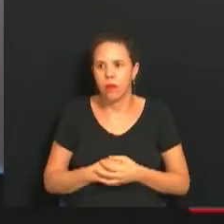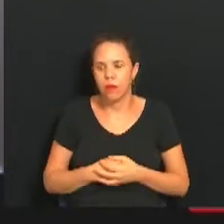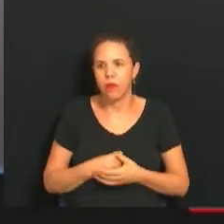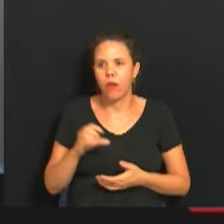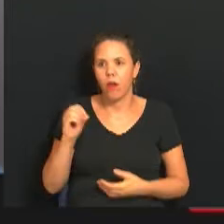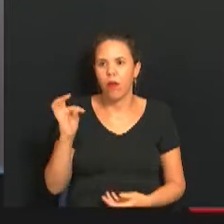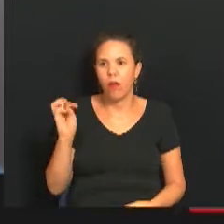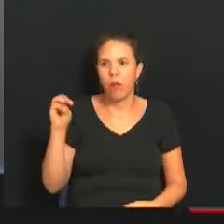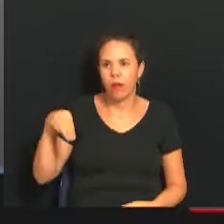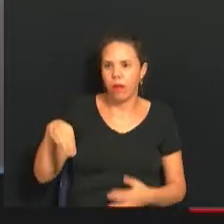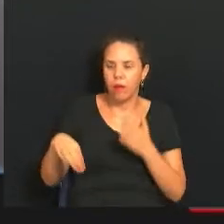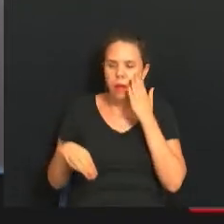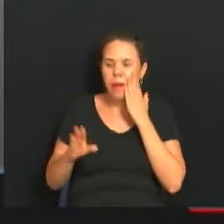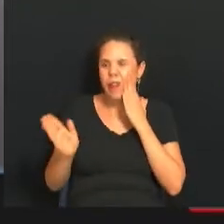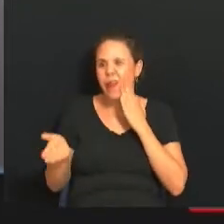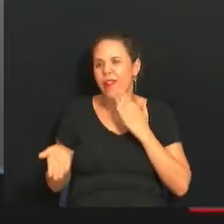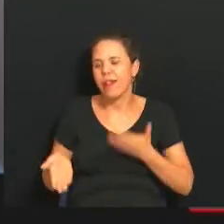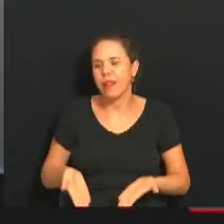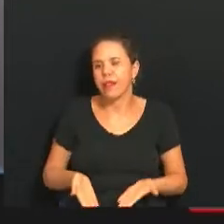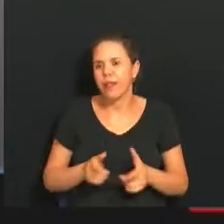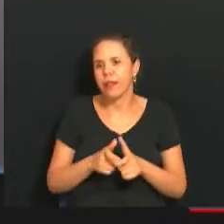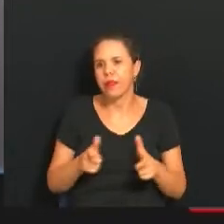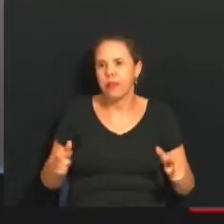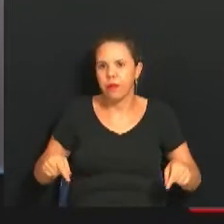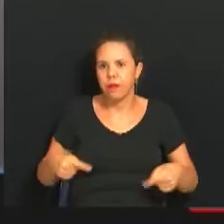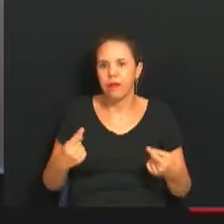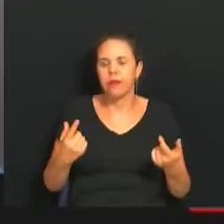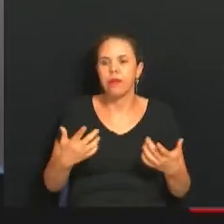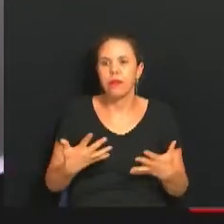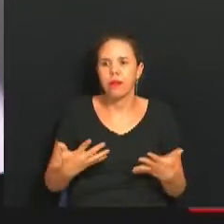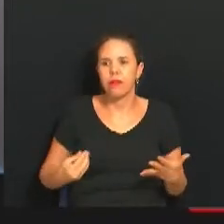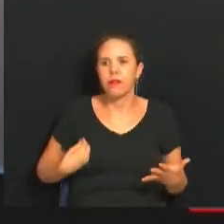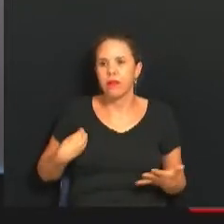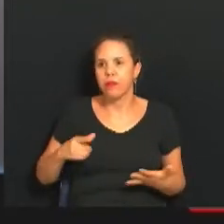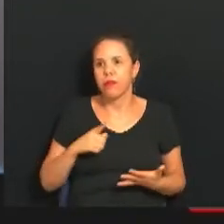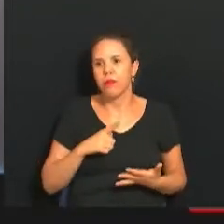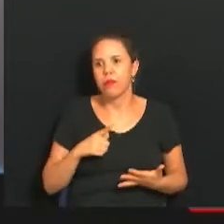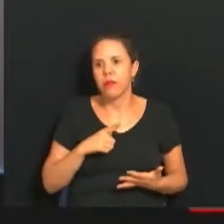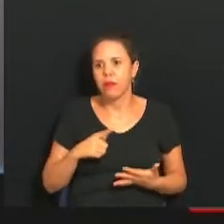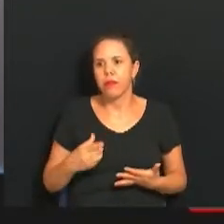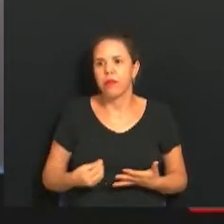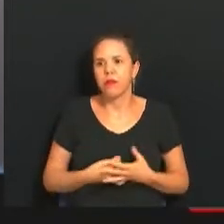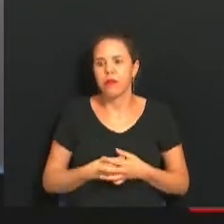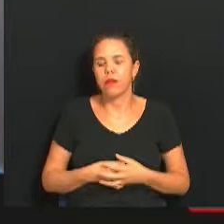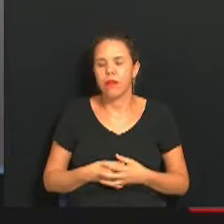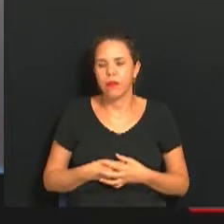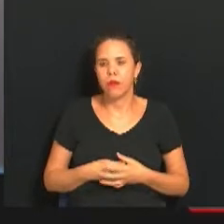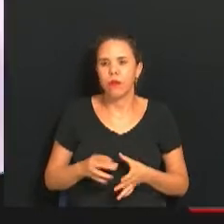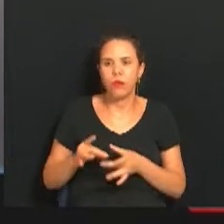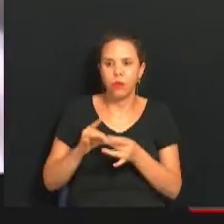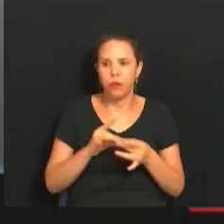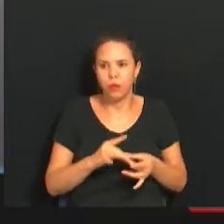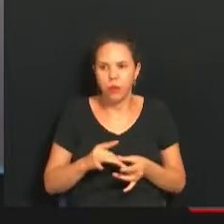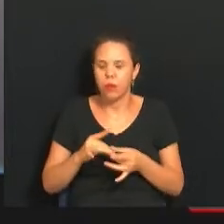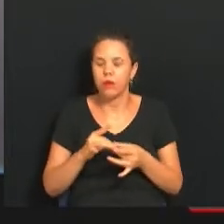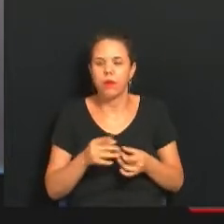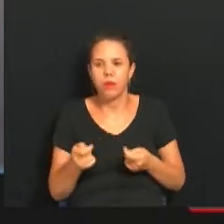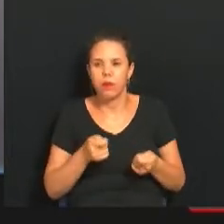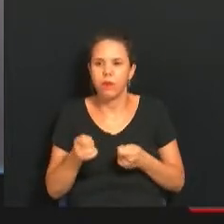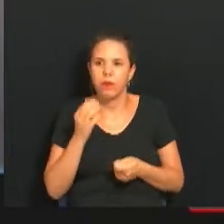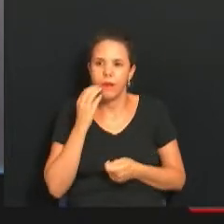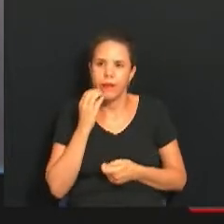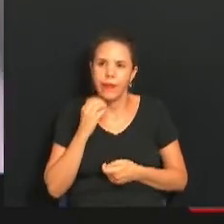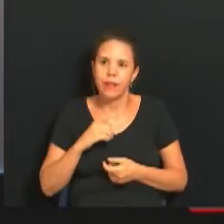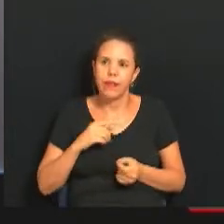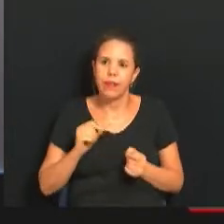né, já que a grande ameaça para a qual ela existia, que era a própria existência da União Soviética, e o domínio que a União Soviética fazia